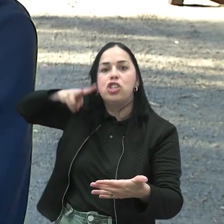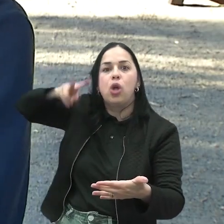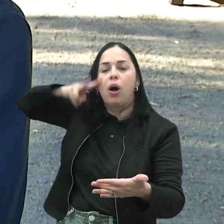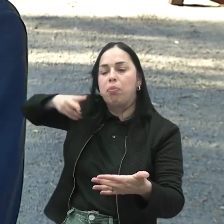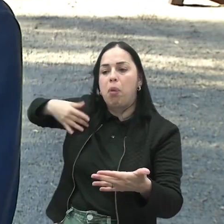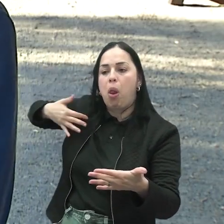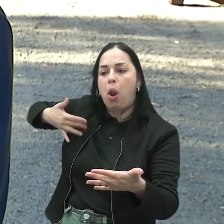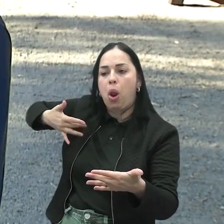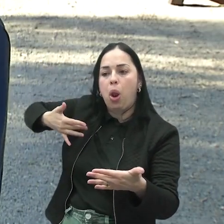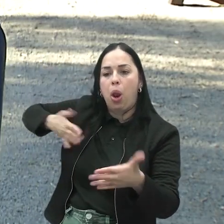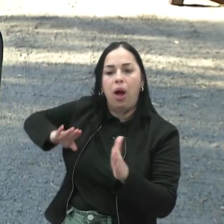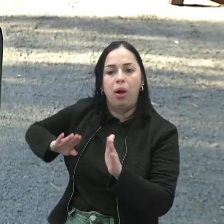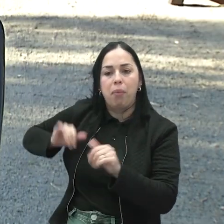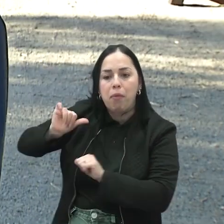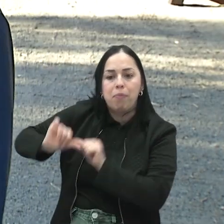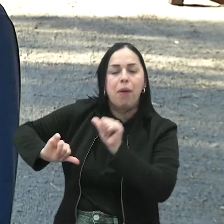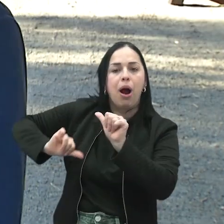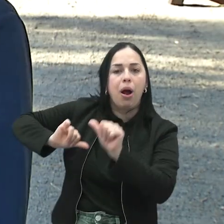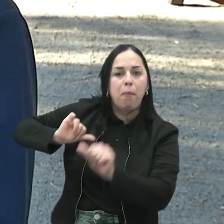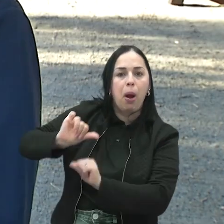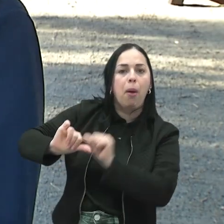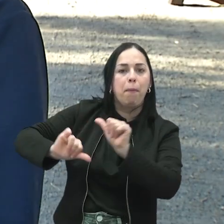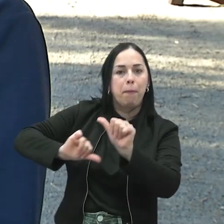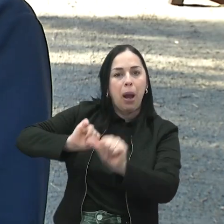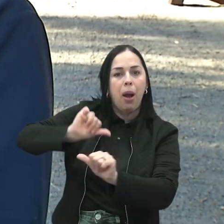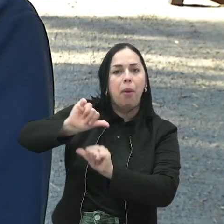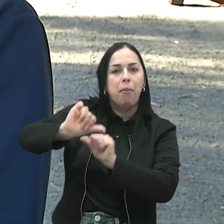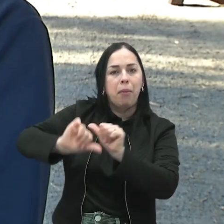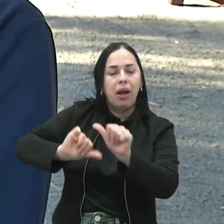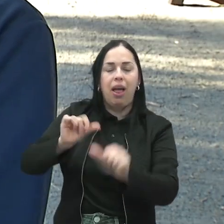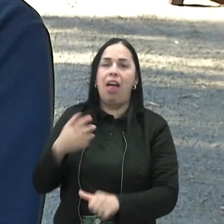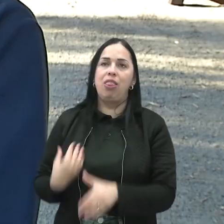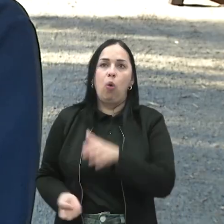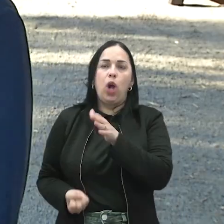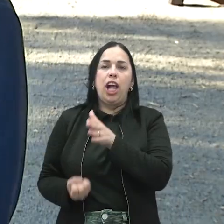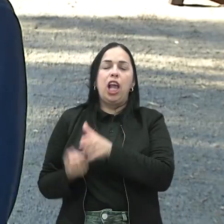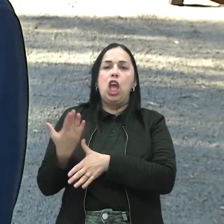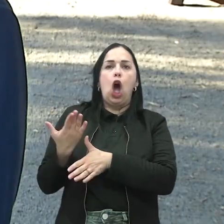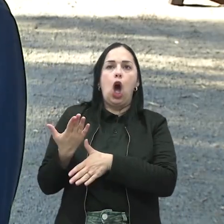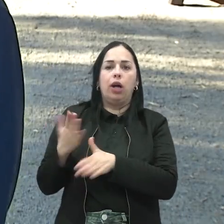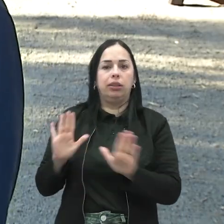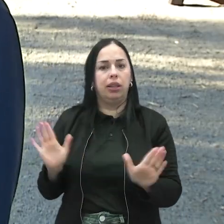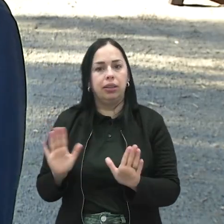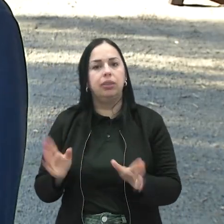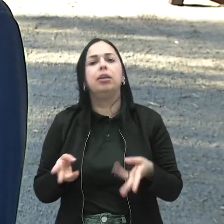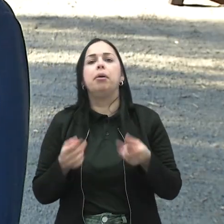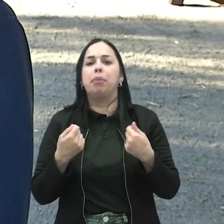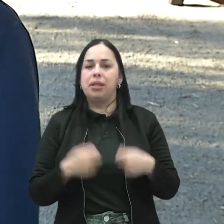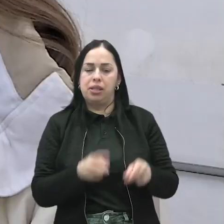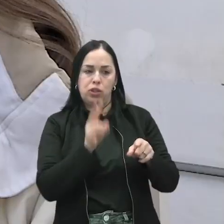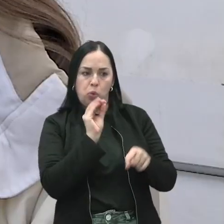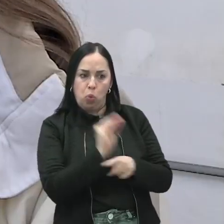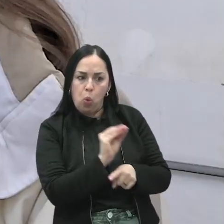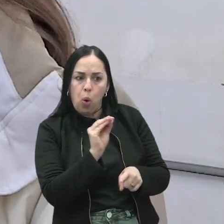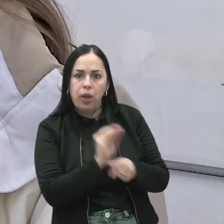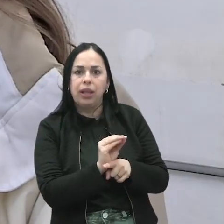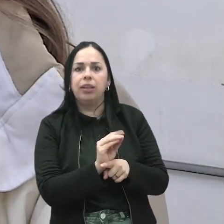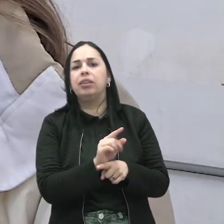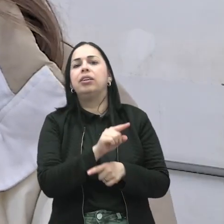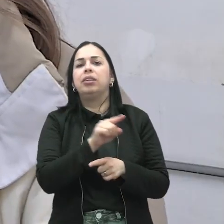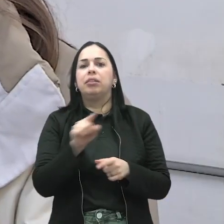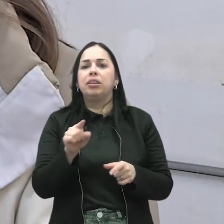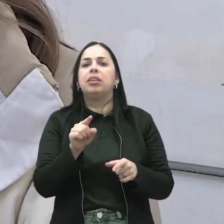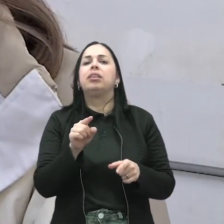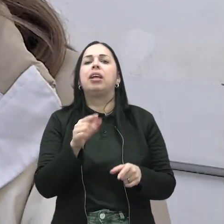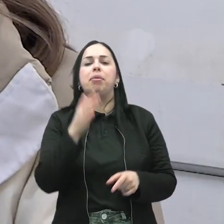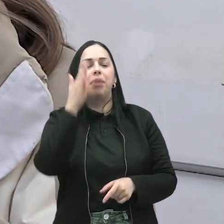vinculação histórica, né, desse crescendo, de que as coisas não surgiram assim de uma hora para outra. Preservar para que o